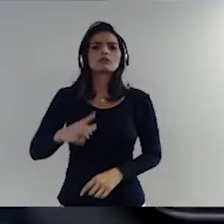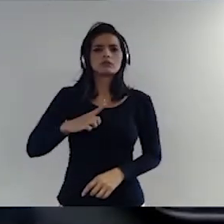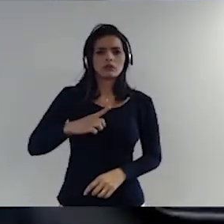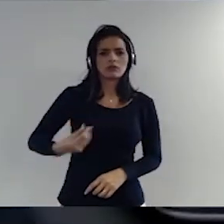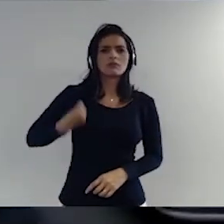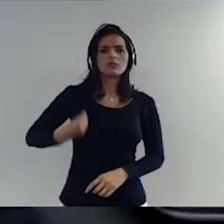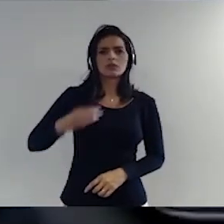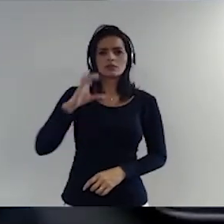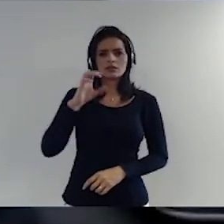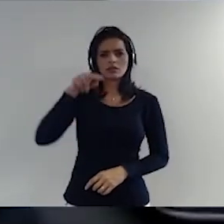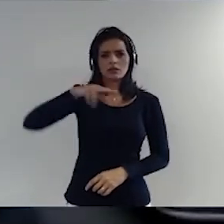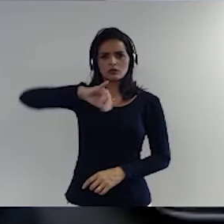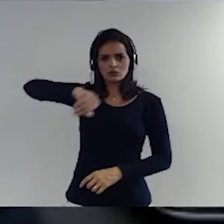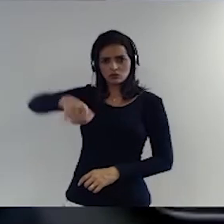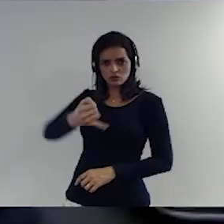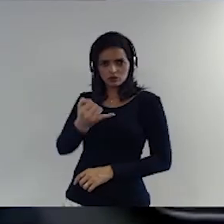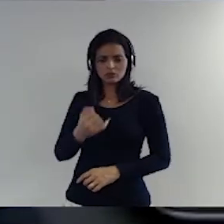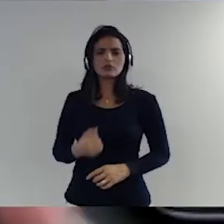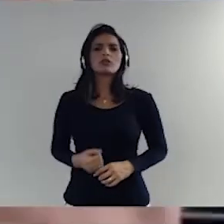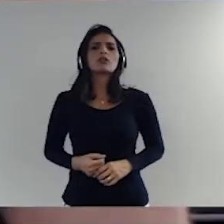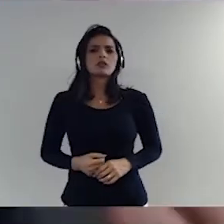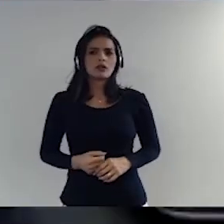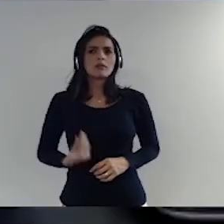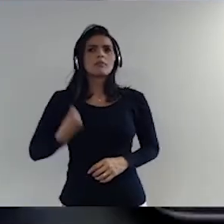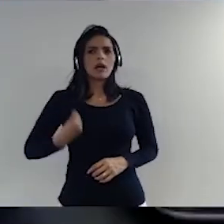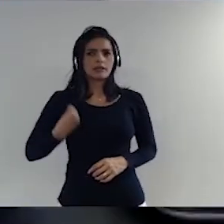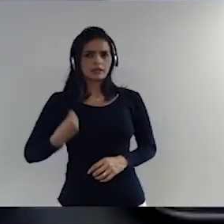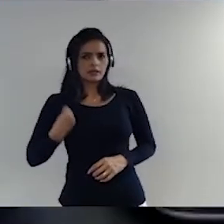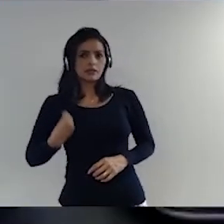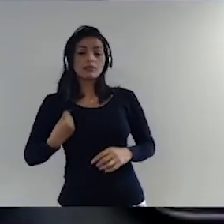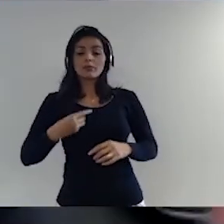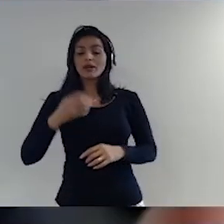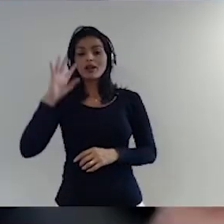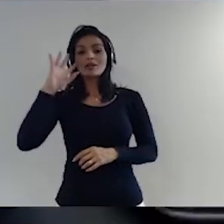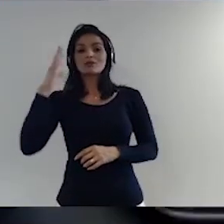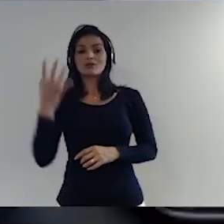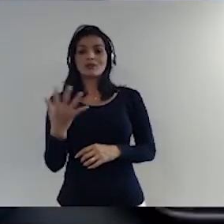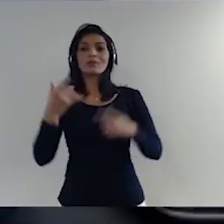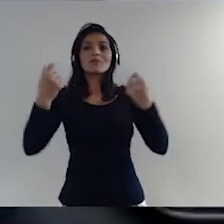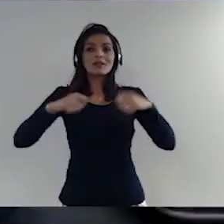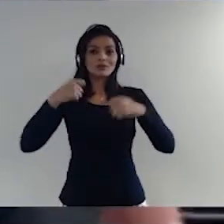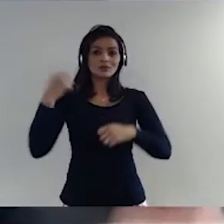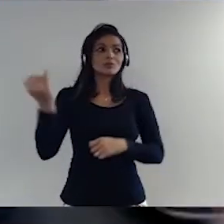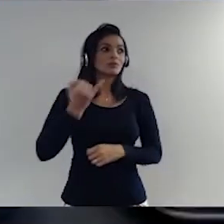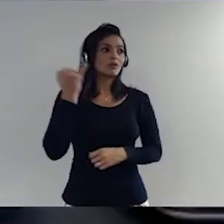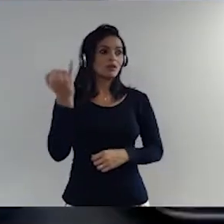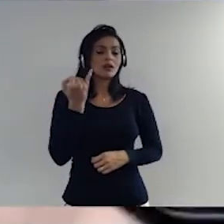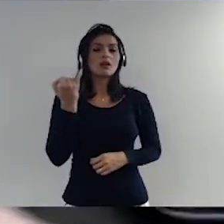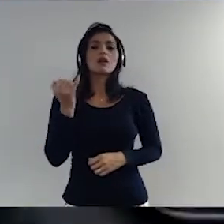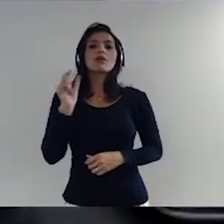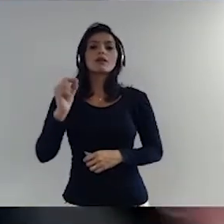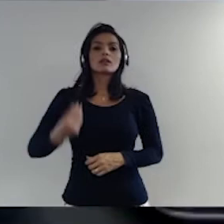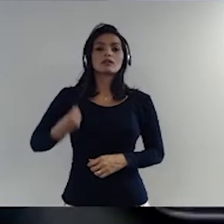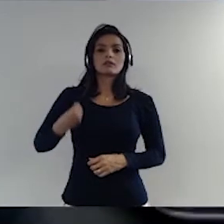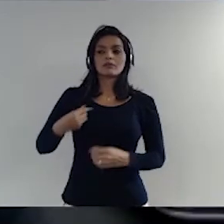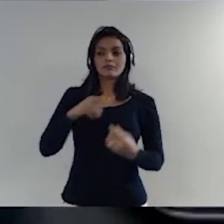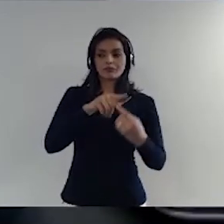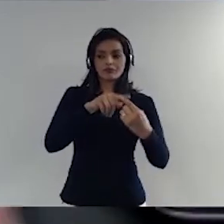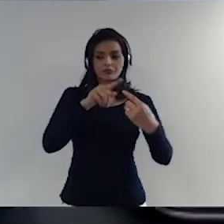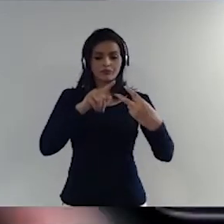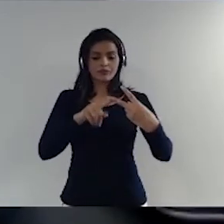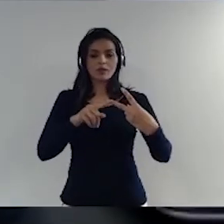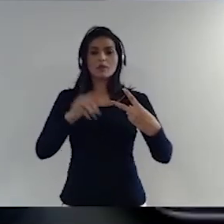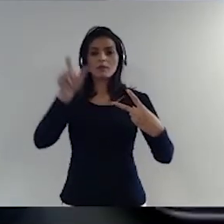do Conselho Nacional de Justiça, e aí é preciso fazer um destaque a atuação destes dois